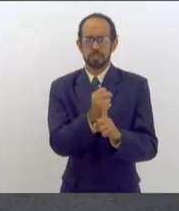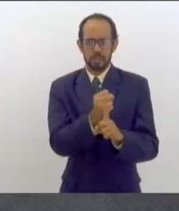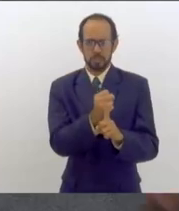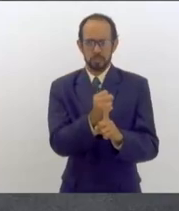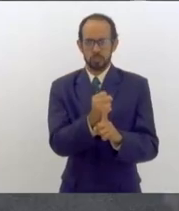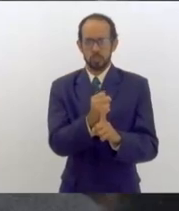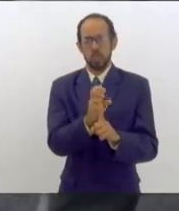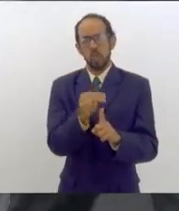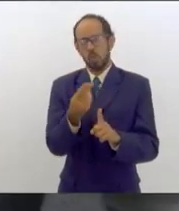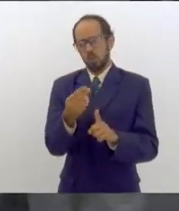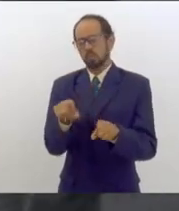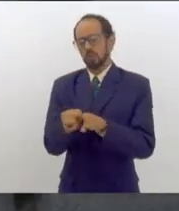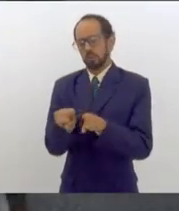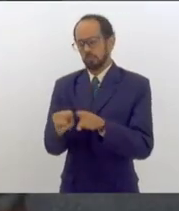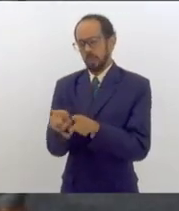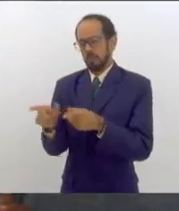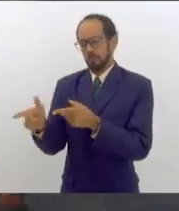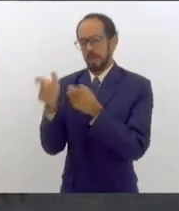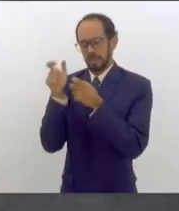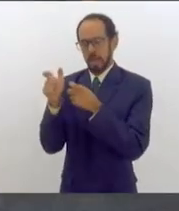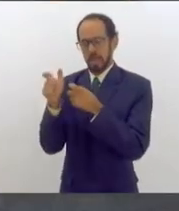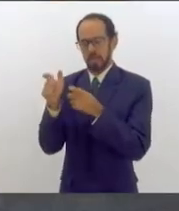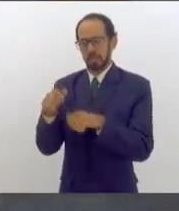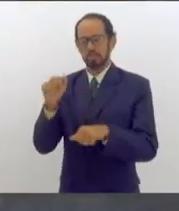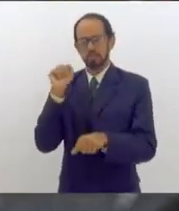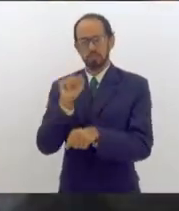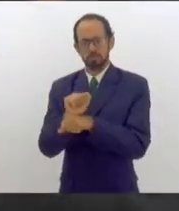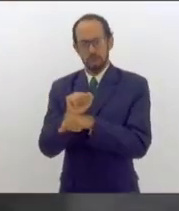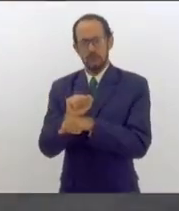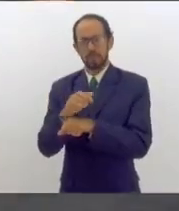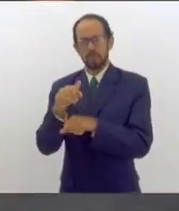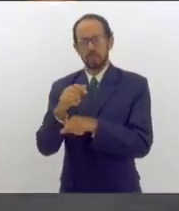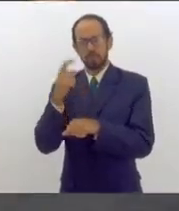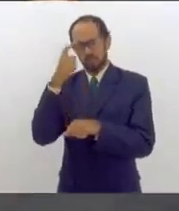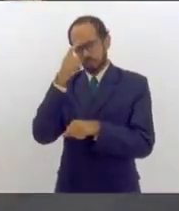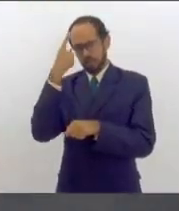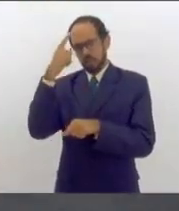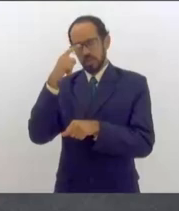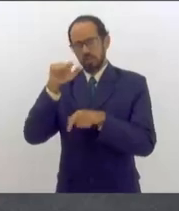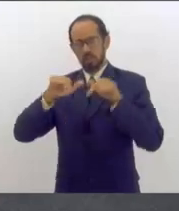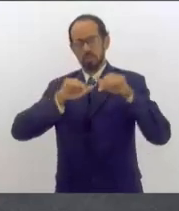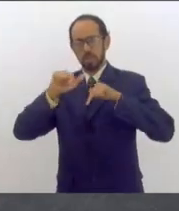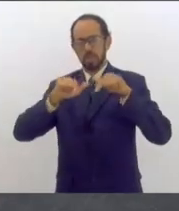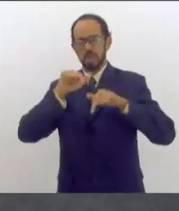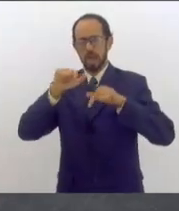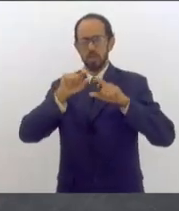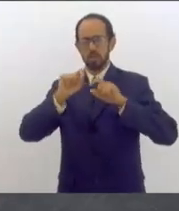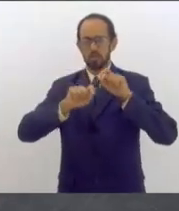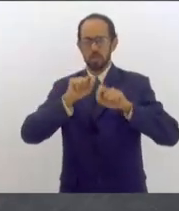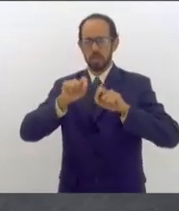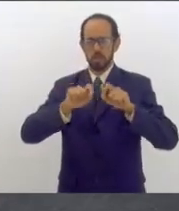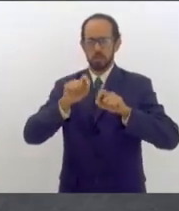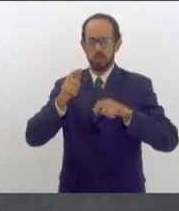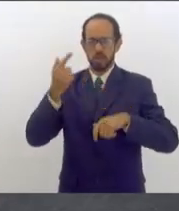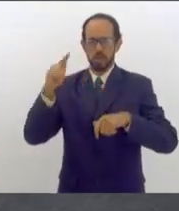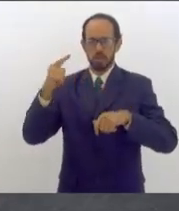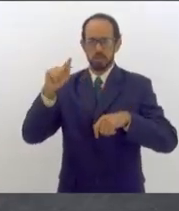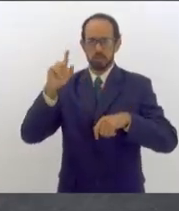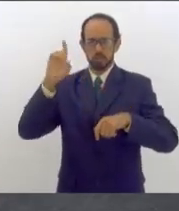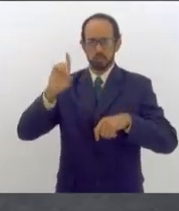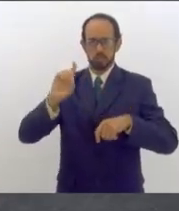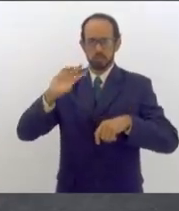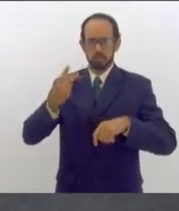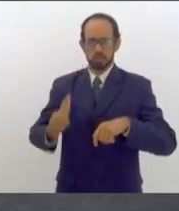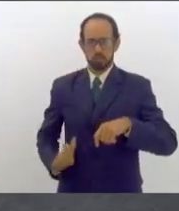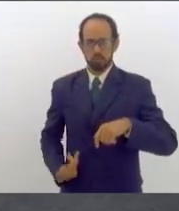assassinar que a gente possa Superar Essa lógica e cada vez mais trabalhar com uma perspectiva que Garanta os direitos humanos